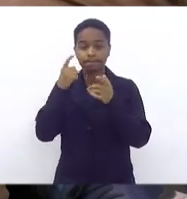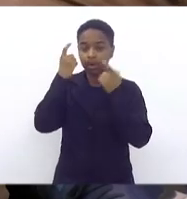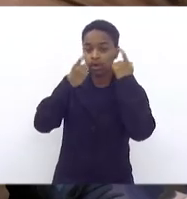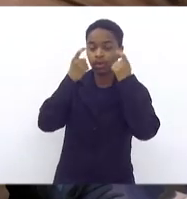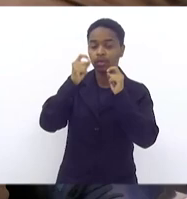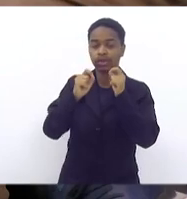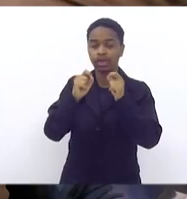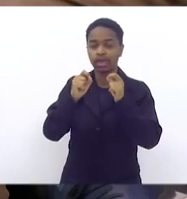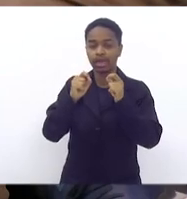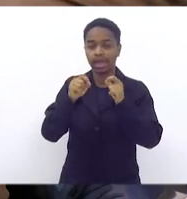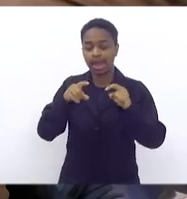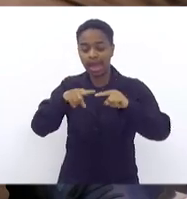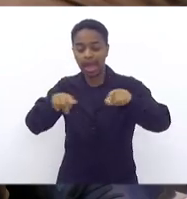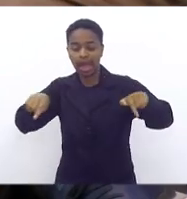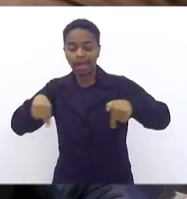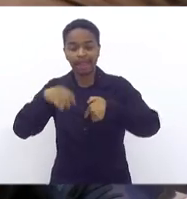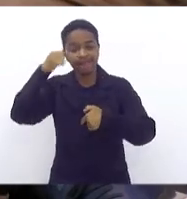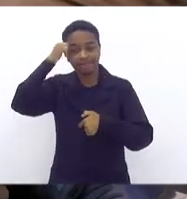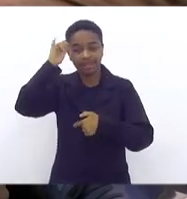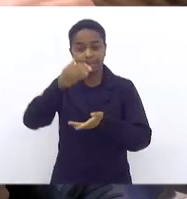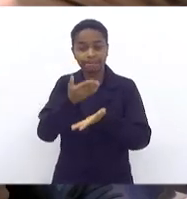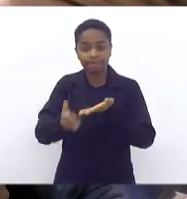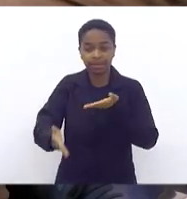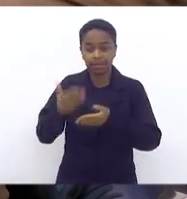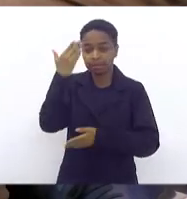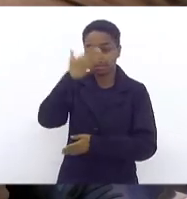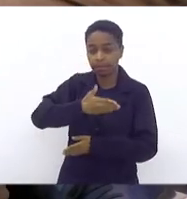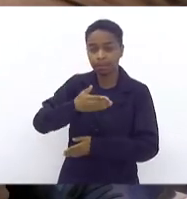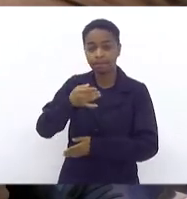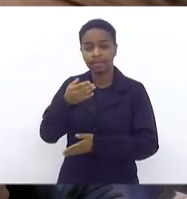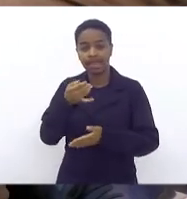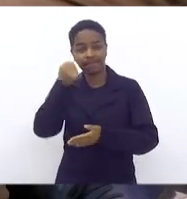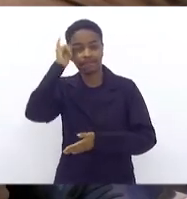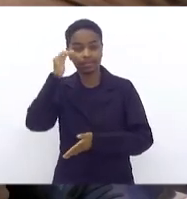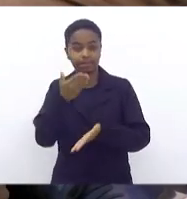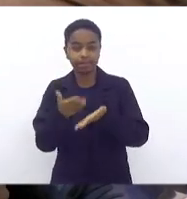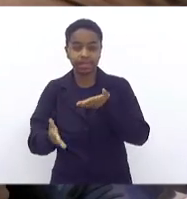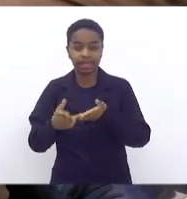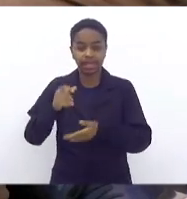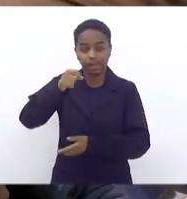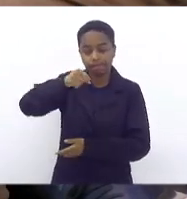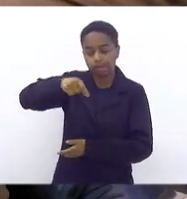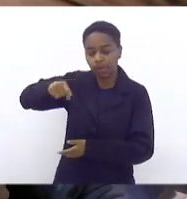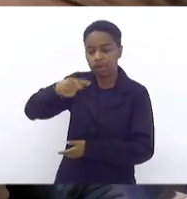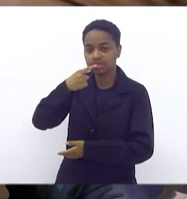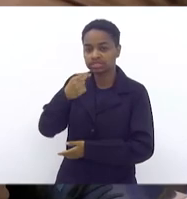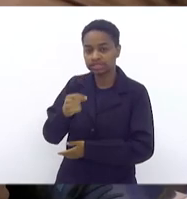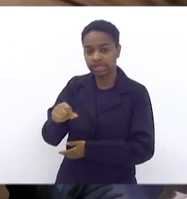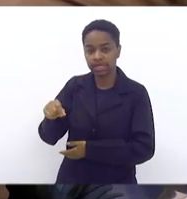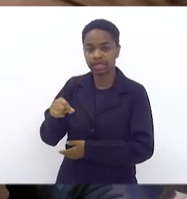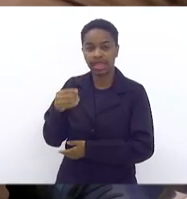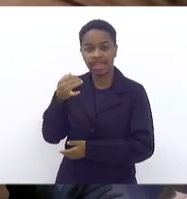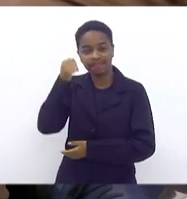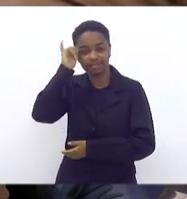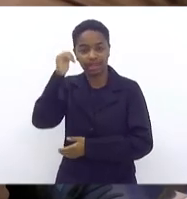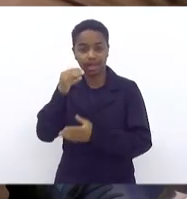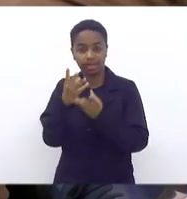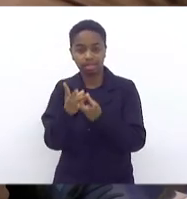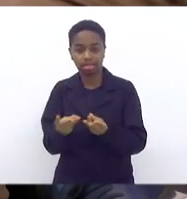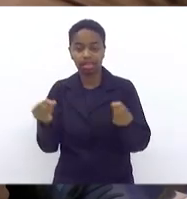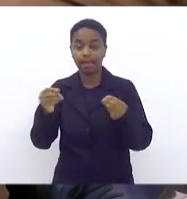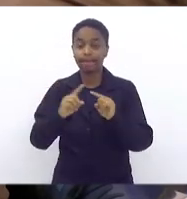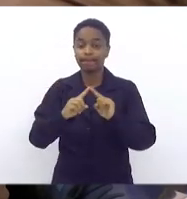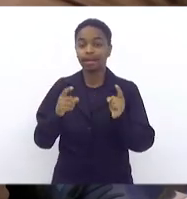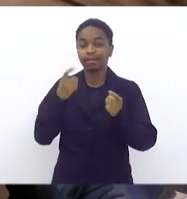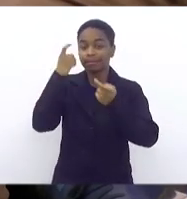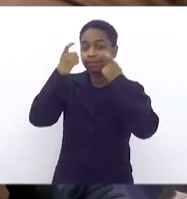que as digitais não sejam perdidas para que eventuais gotas de sangue não sejam apagadas só que ninguém se